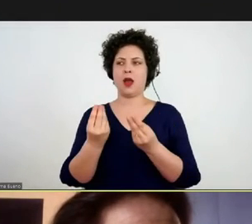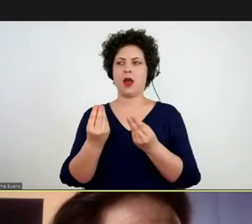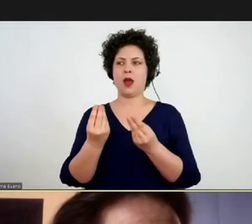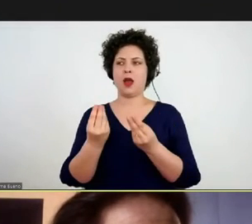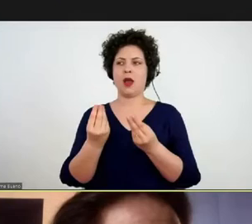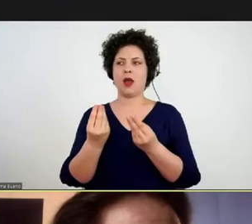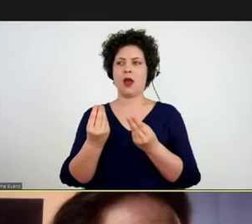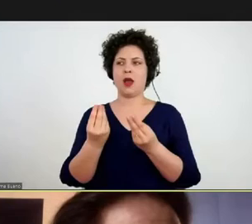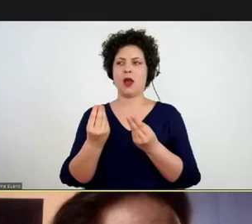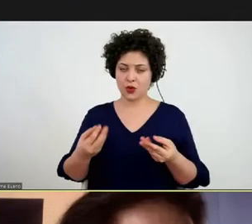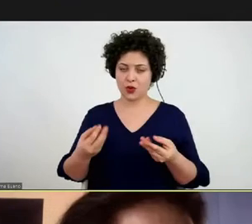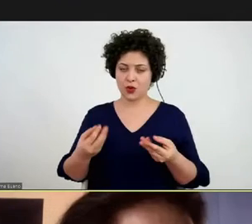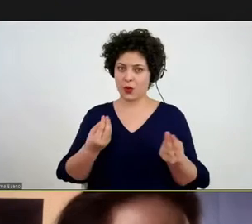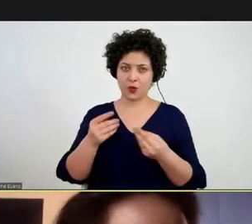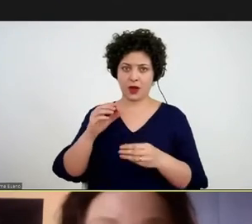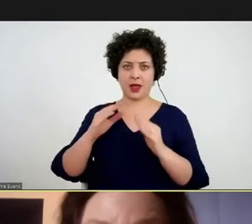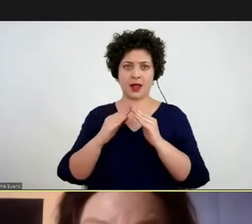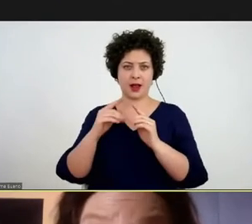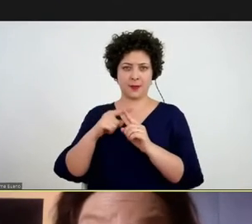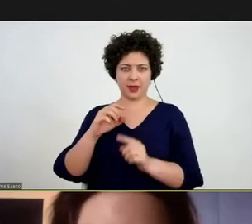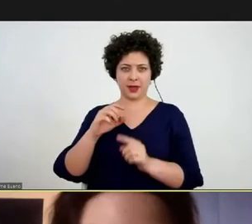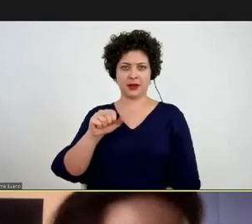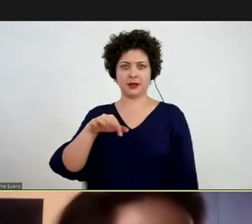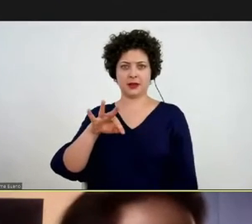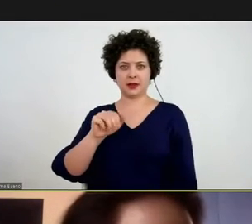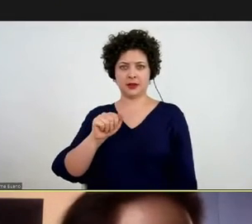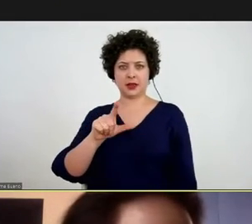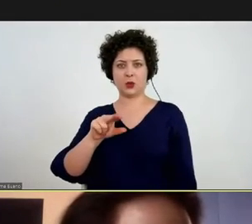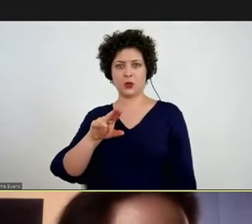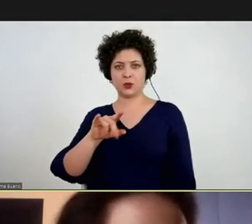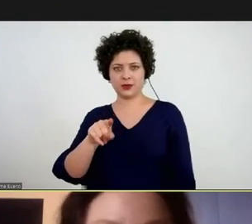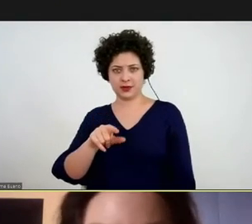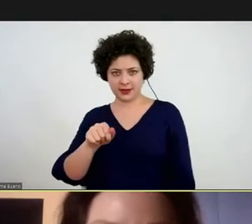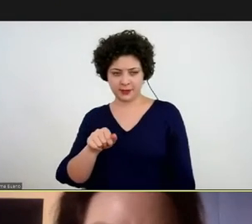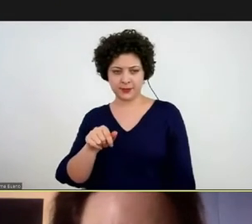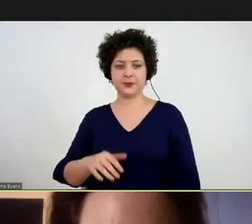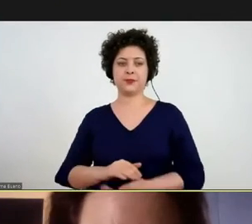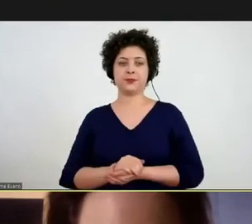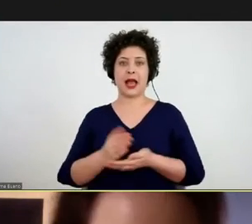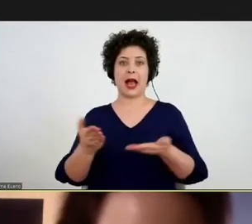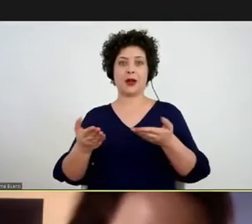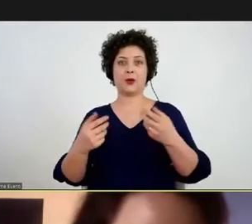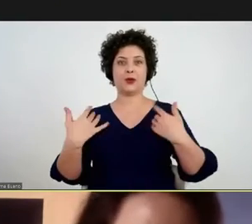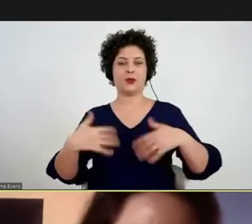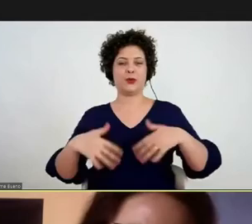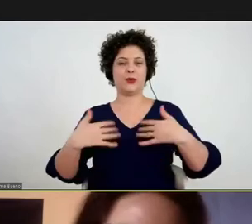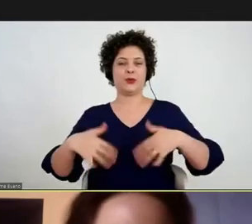Luzia atualmente. E pode dar corda, ela fala, porque agora vai aquecer a conversa.